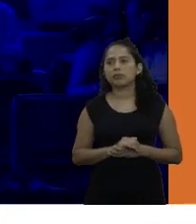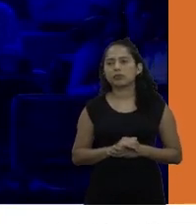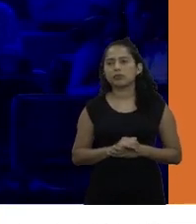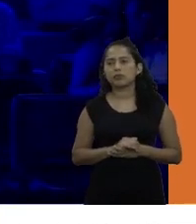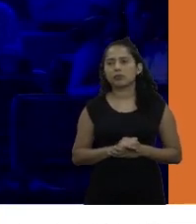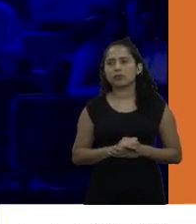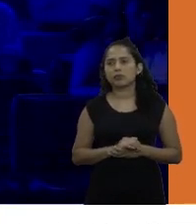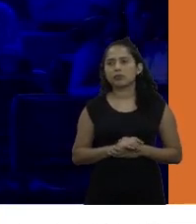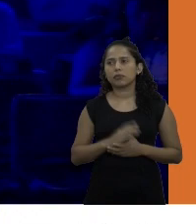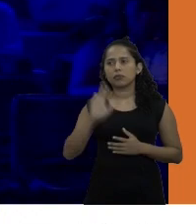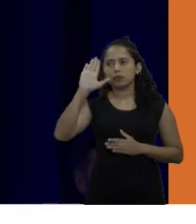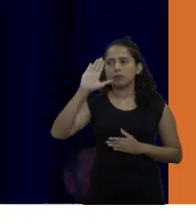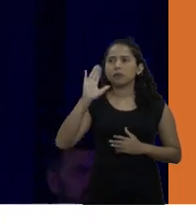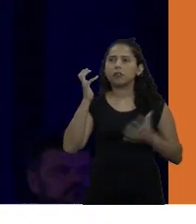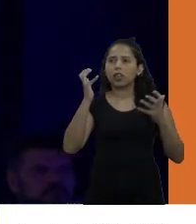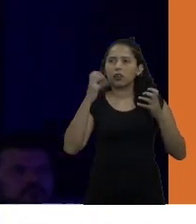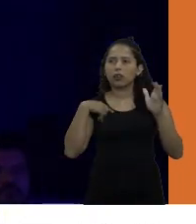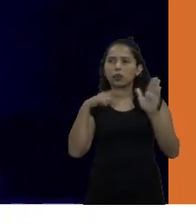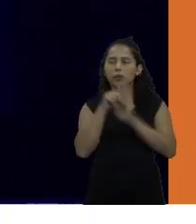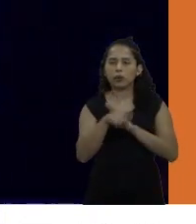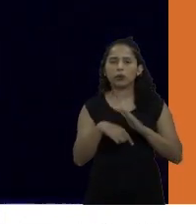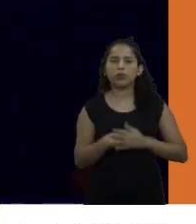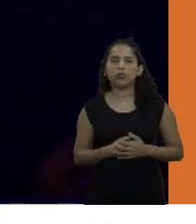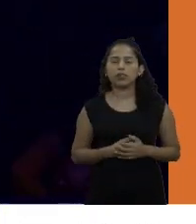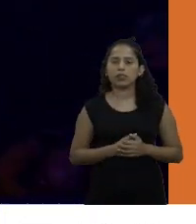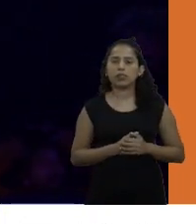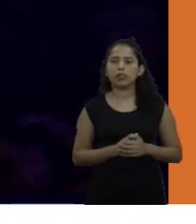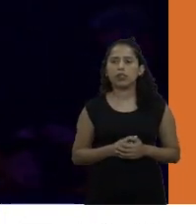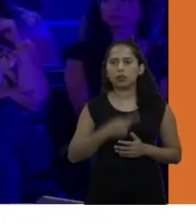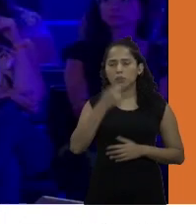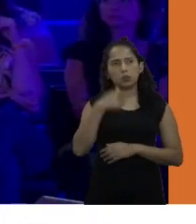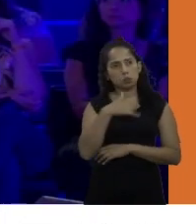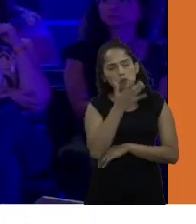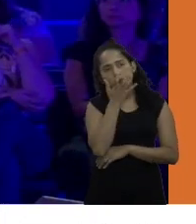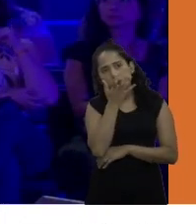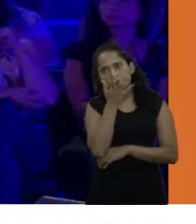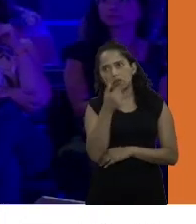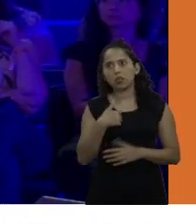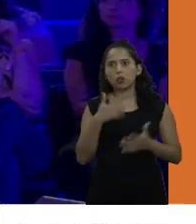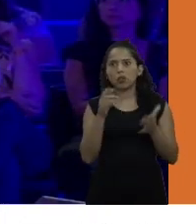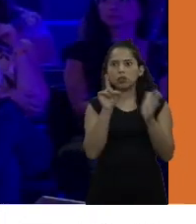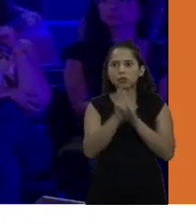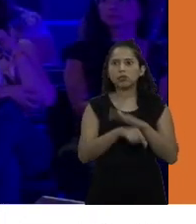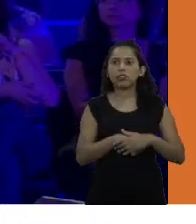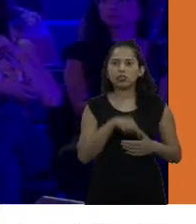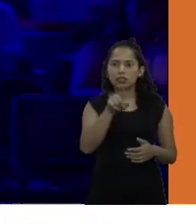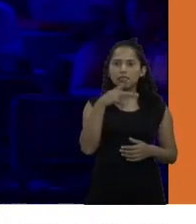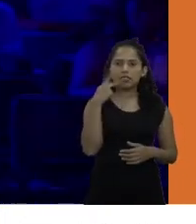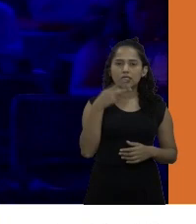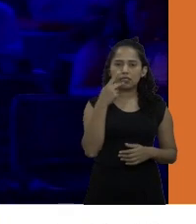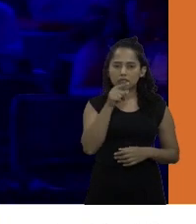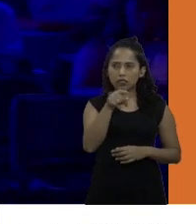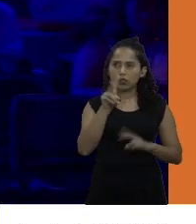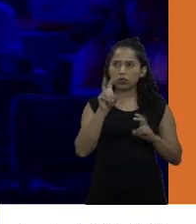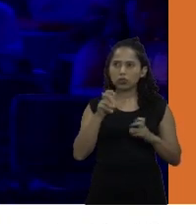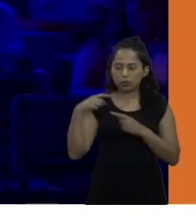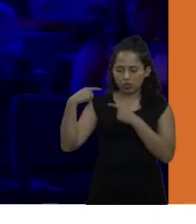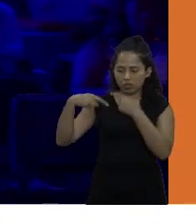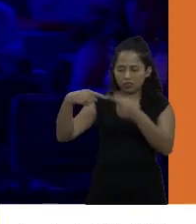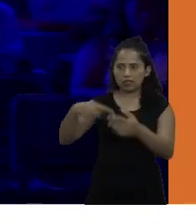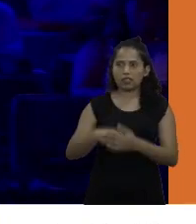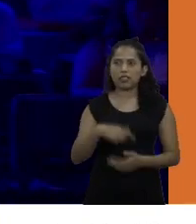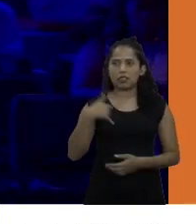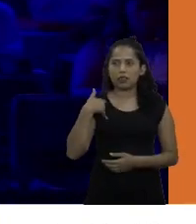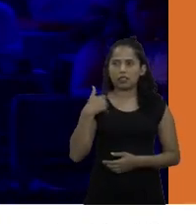eu queria te fazer uma pergunta, especificamente agora com uma pessoa que estava aqui assistindo tudo também. Você falou da questão geracional, né? Eu